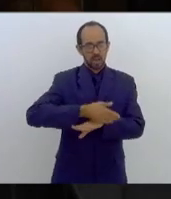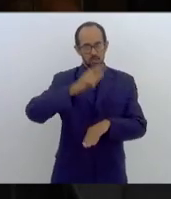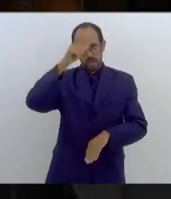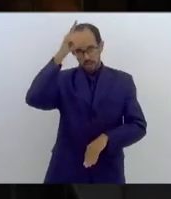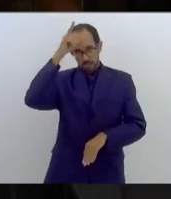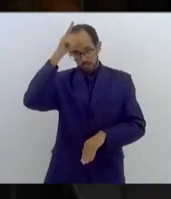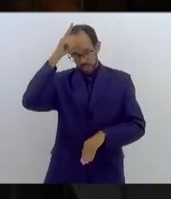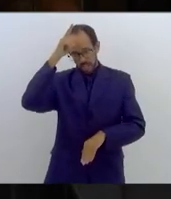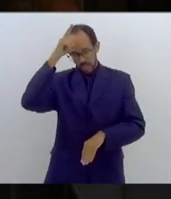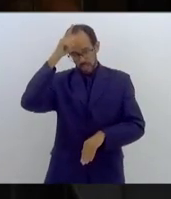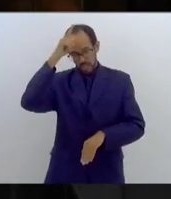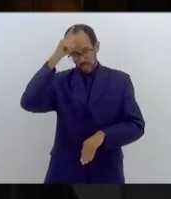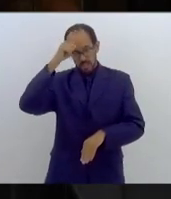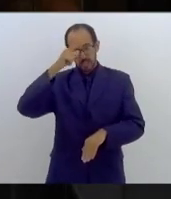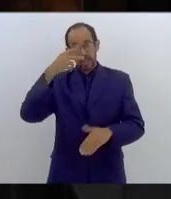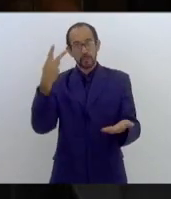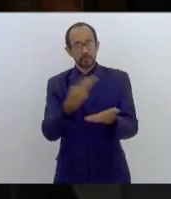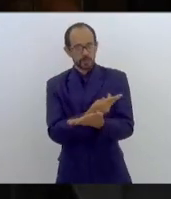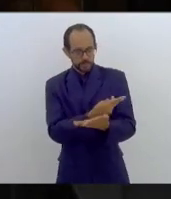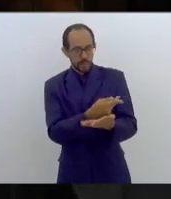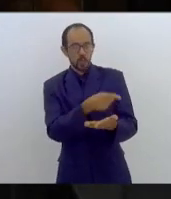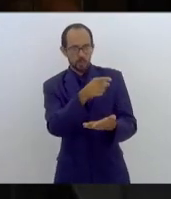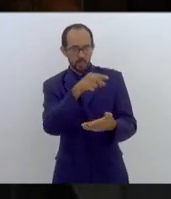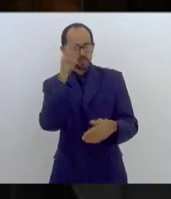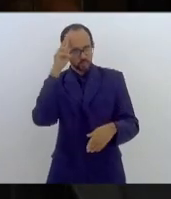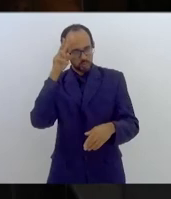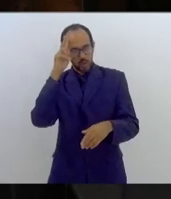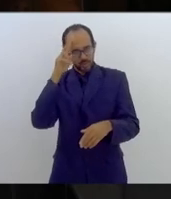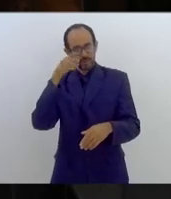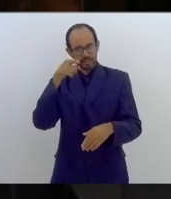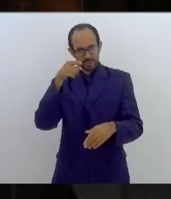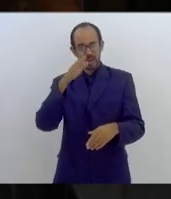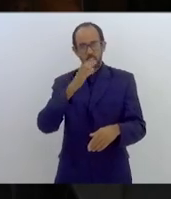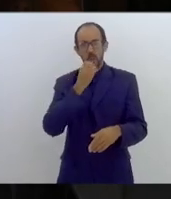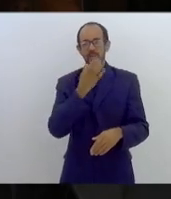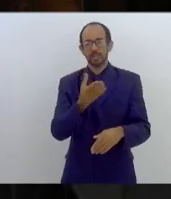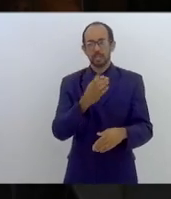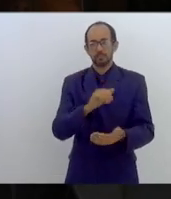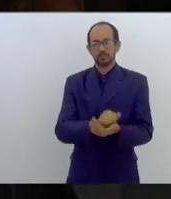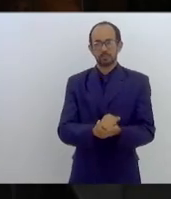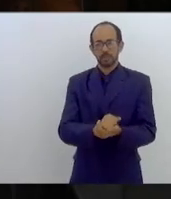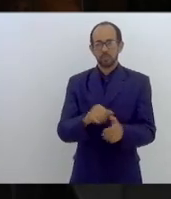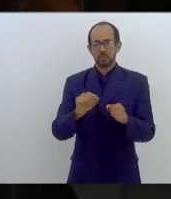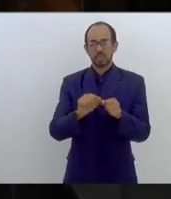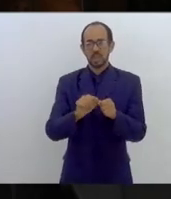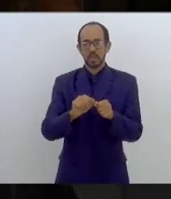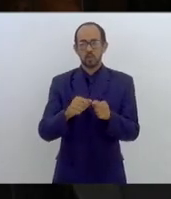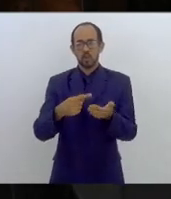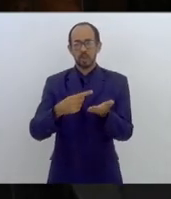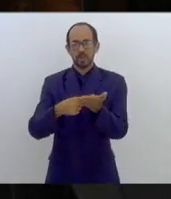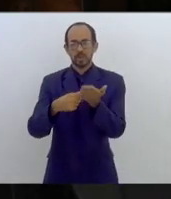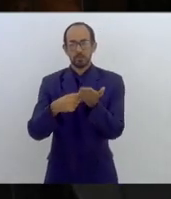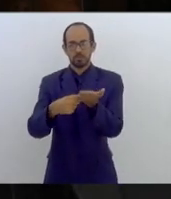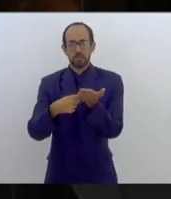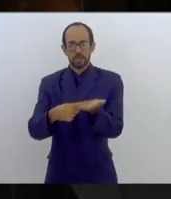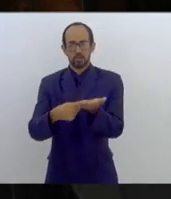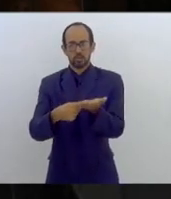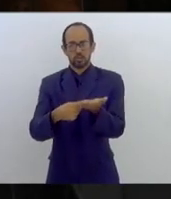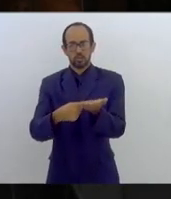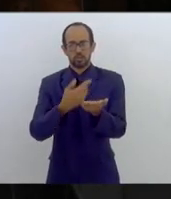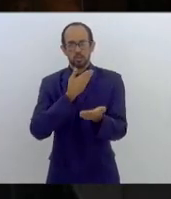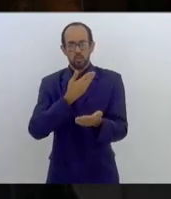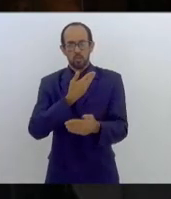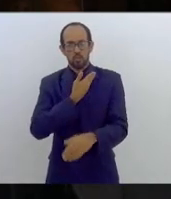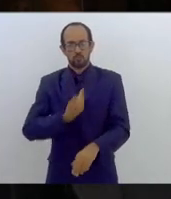Ambas fizeram o quê? Ambas fizeram um alinhamento do governo estadual ao governo